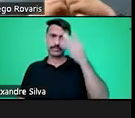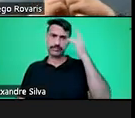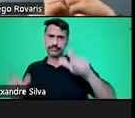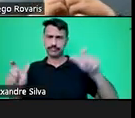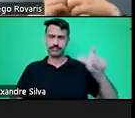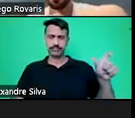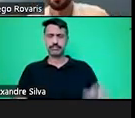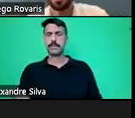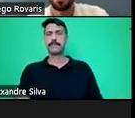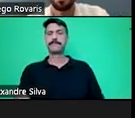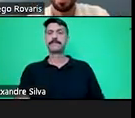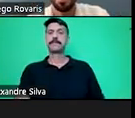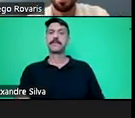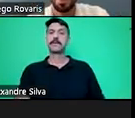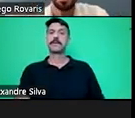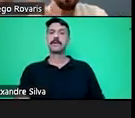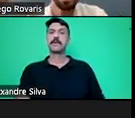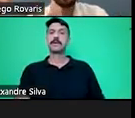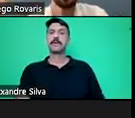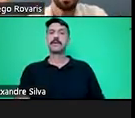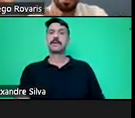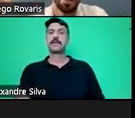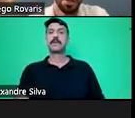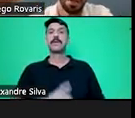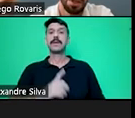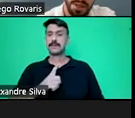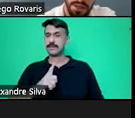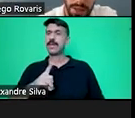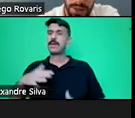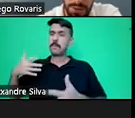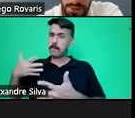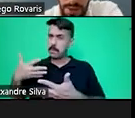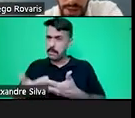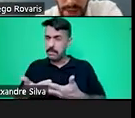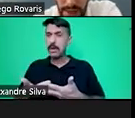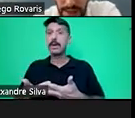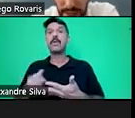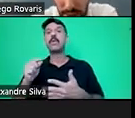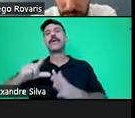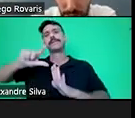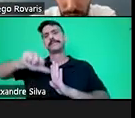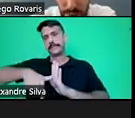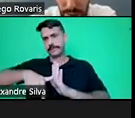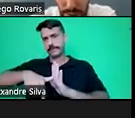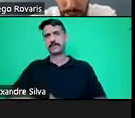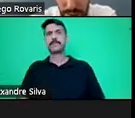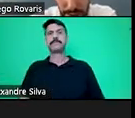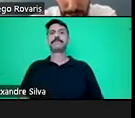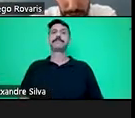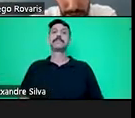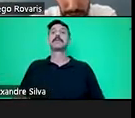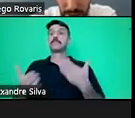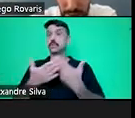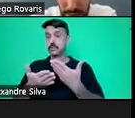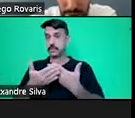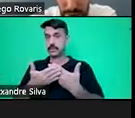que são diagnosticados na vida adulta têm uma trajetória de início tardio. E aí, num estudo